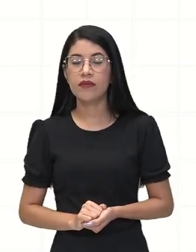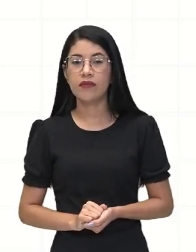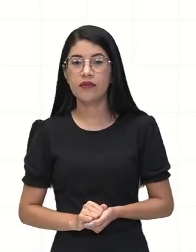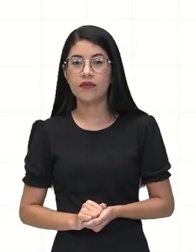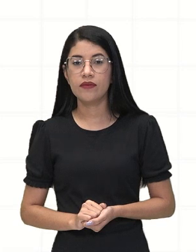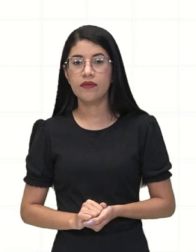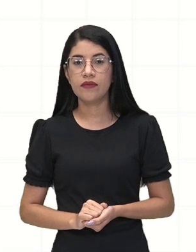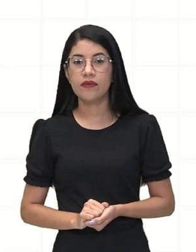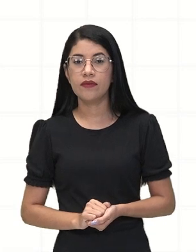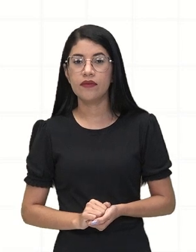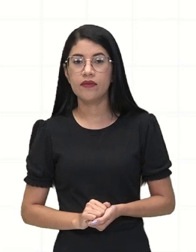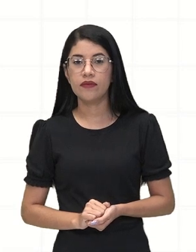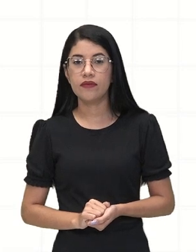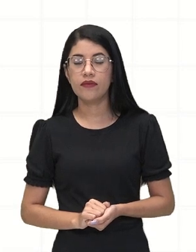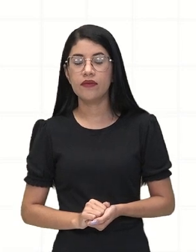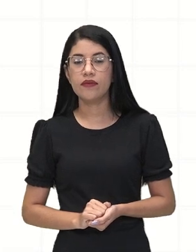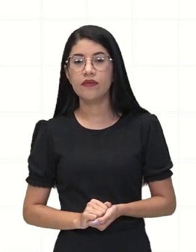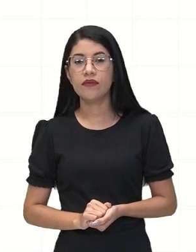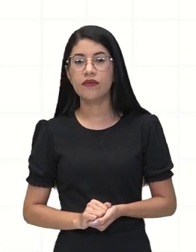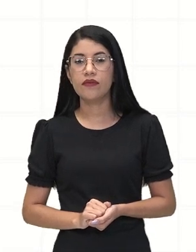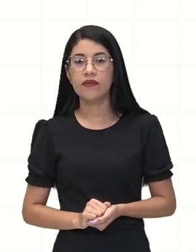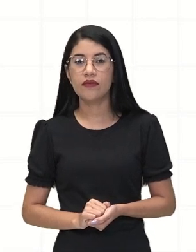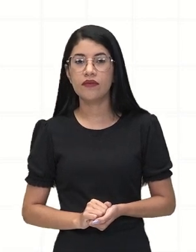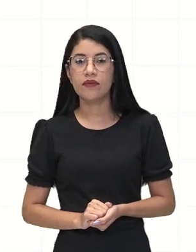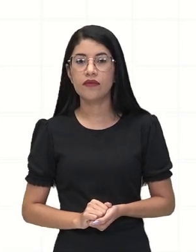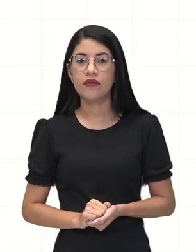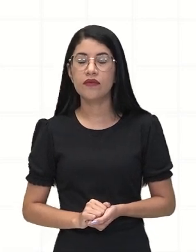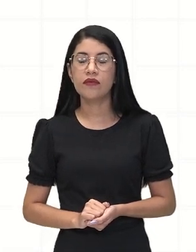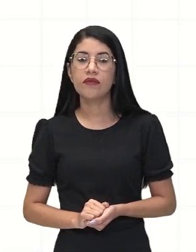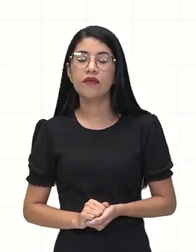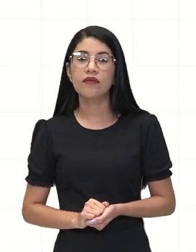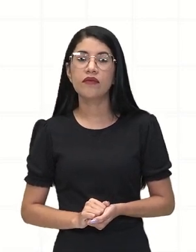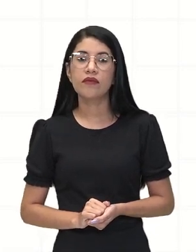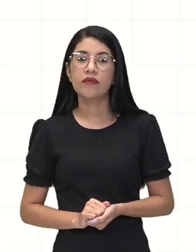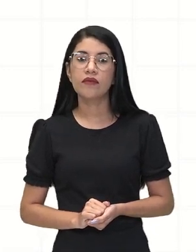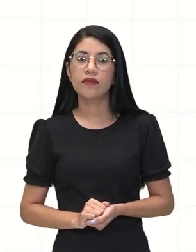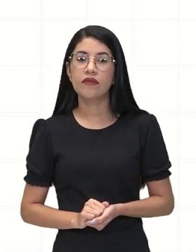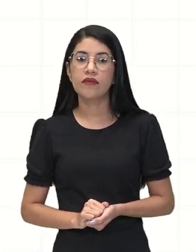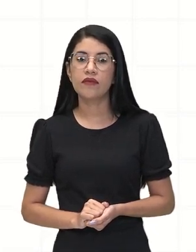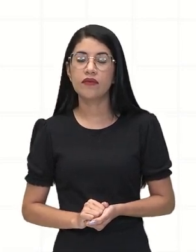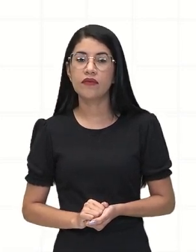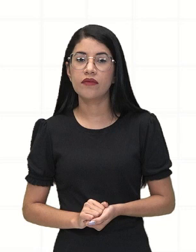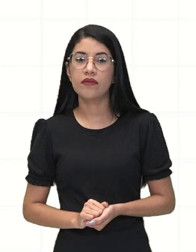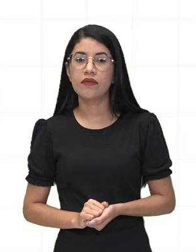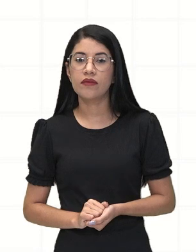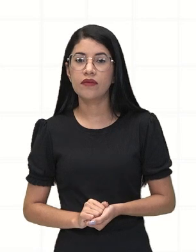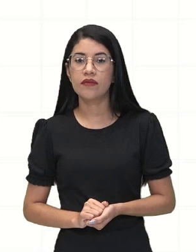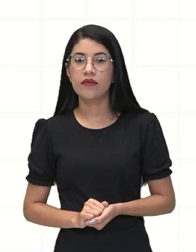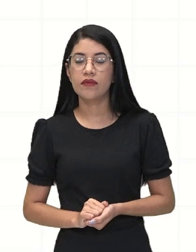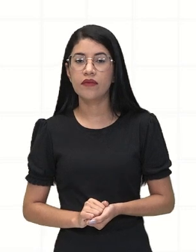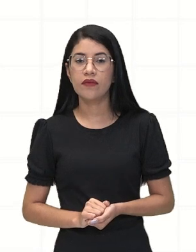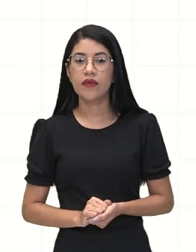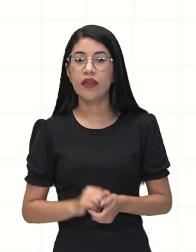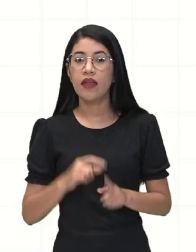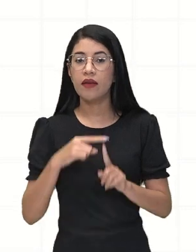Correto? Mais. E quando eu divido esse